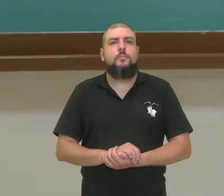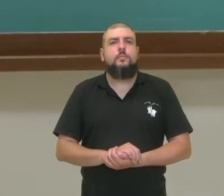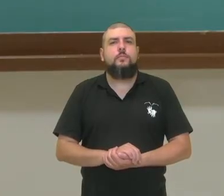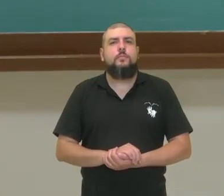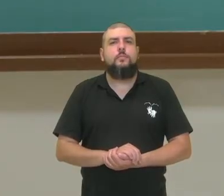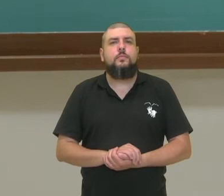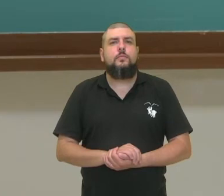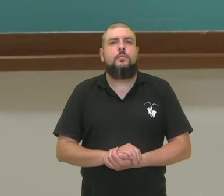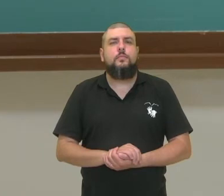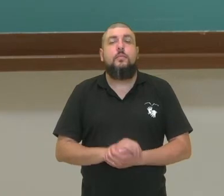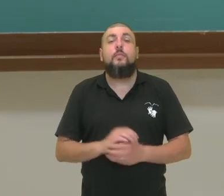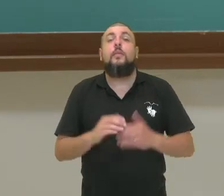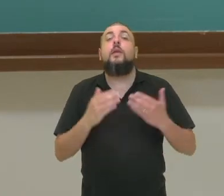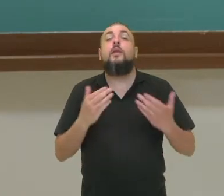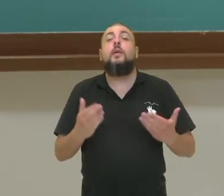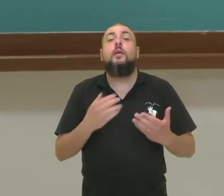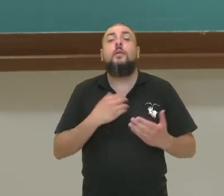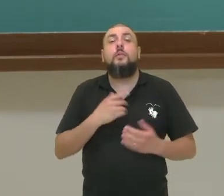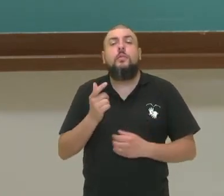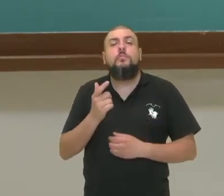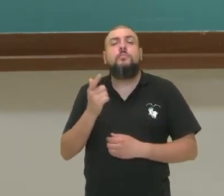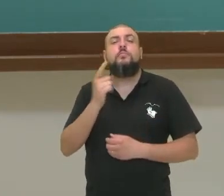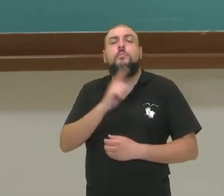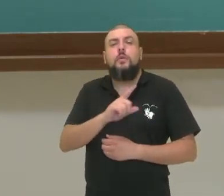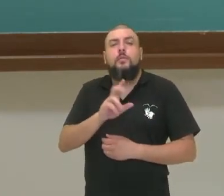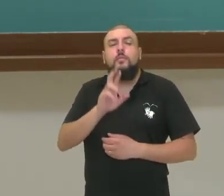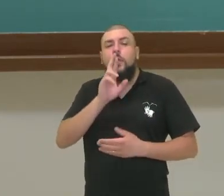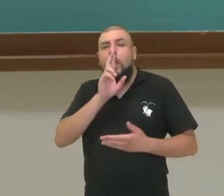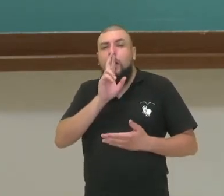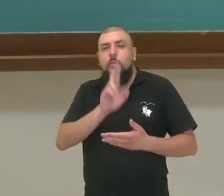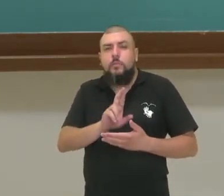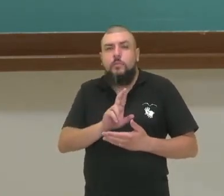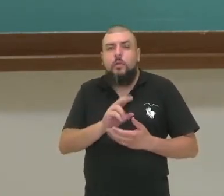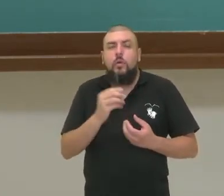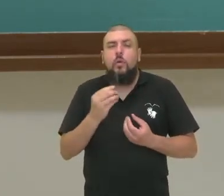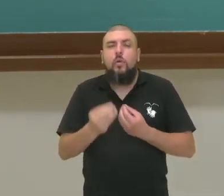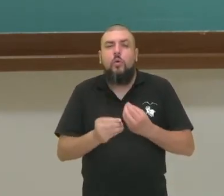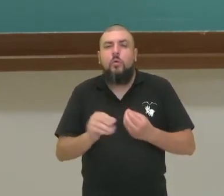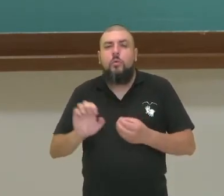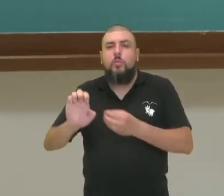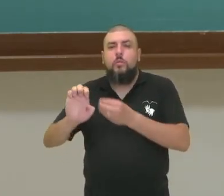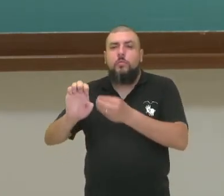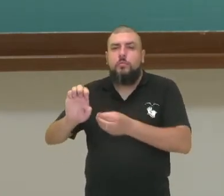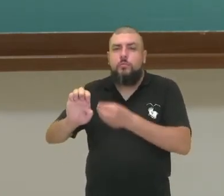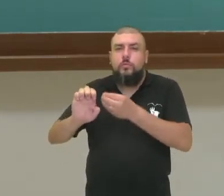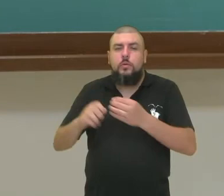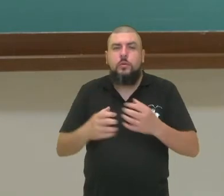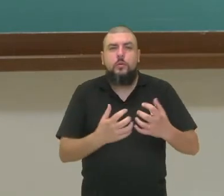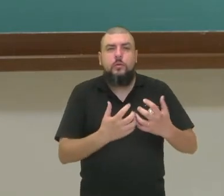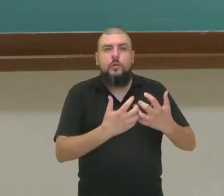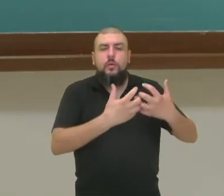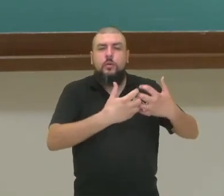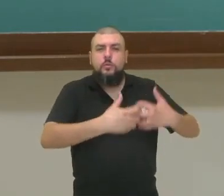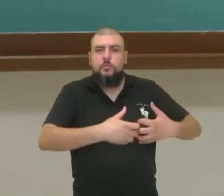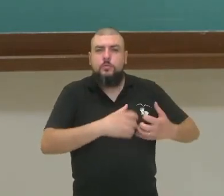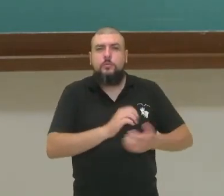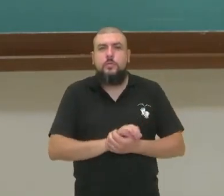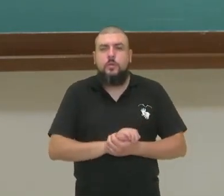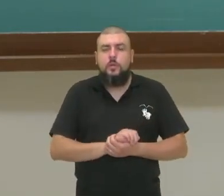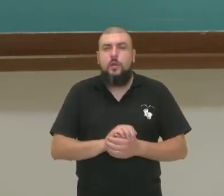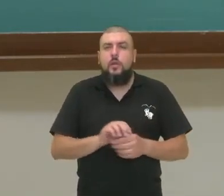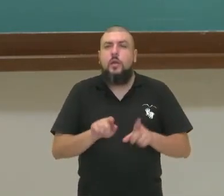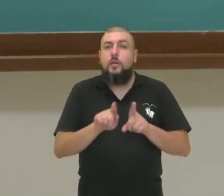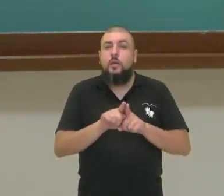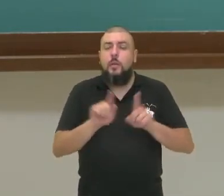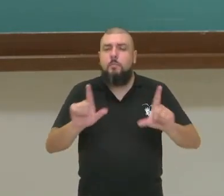E aí, galera, deu certo? Conseguiram responder diferença entre empirismo, racionalismo? Organizaram isso também no cartaz?